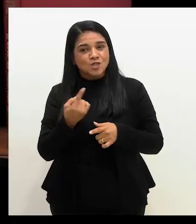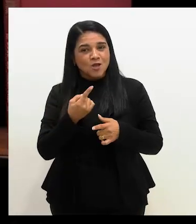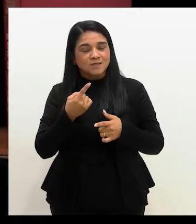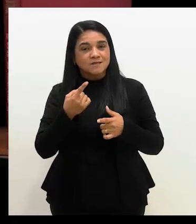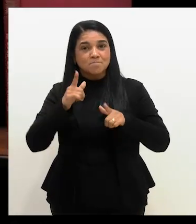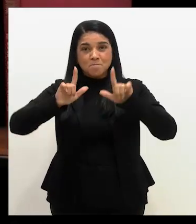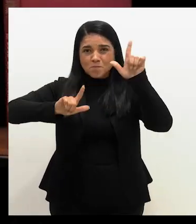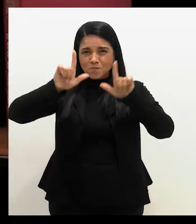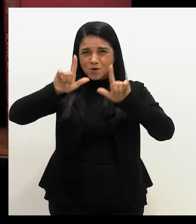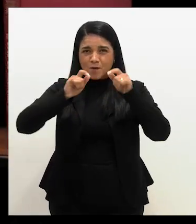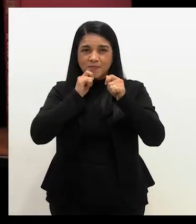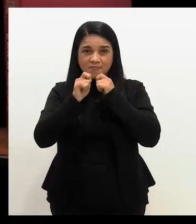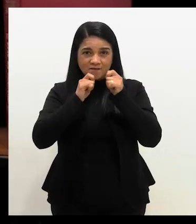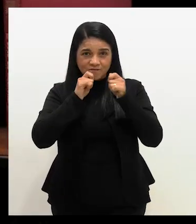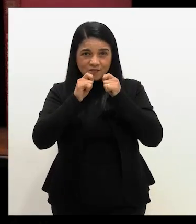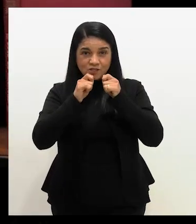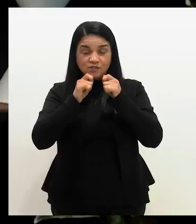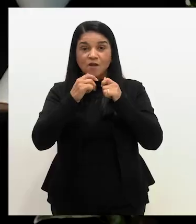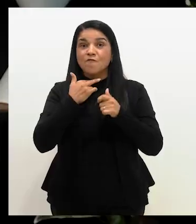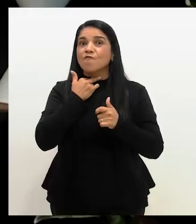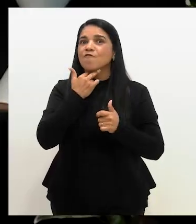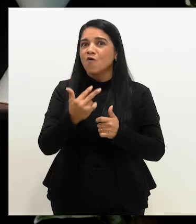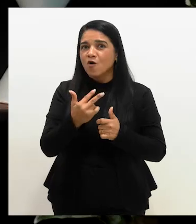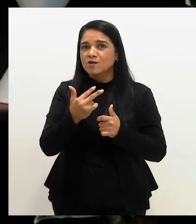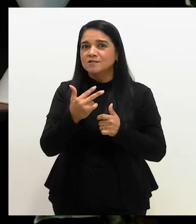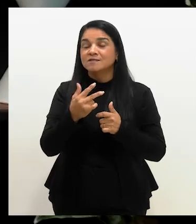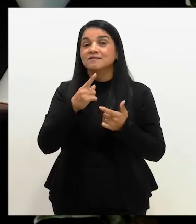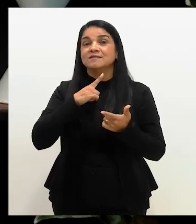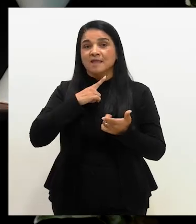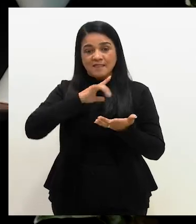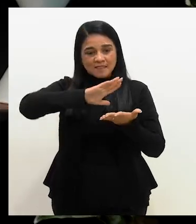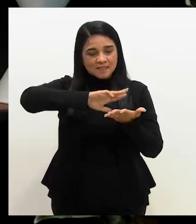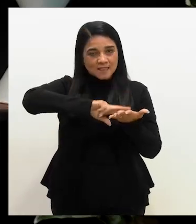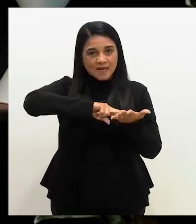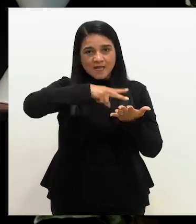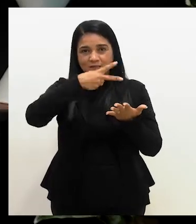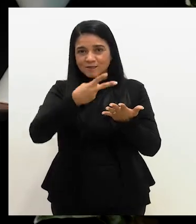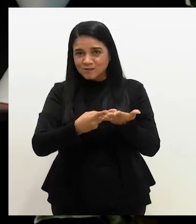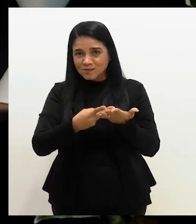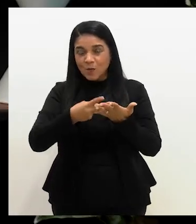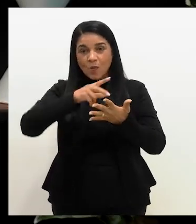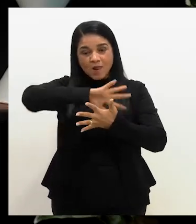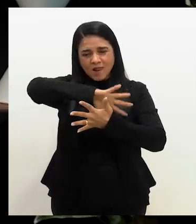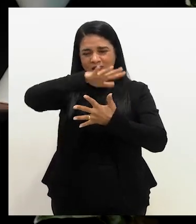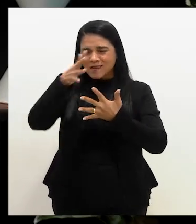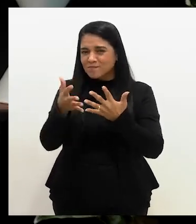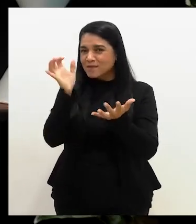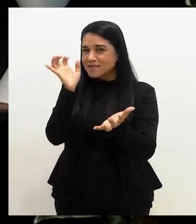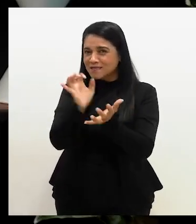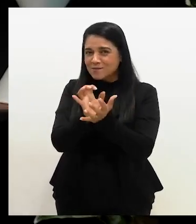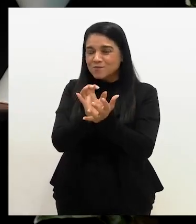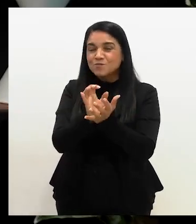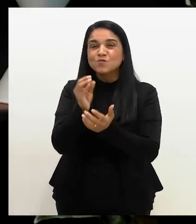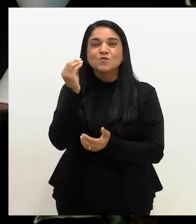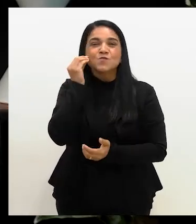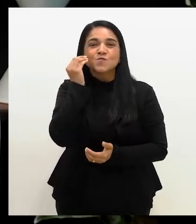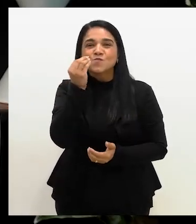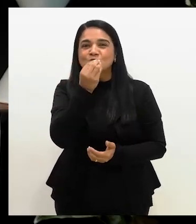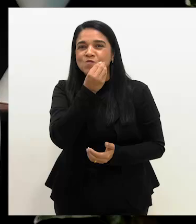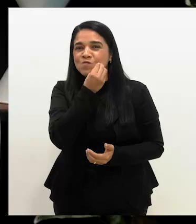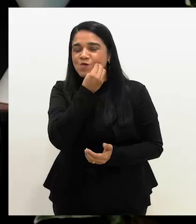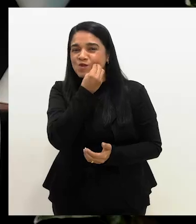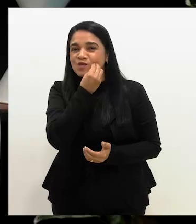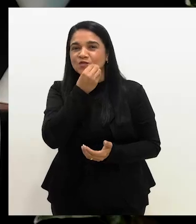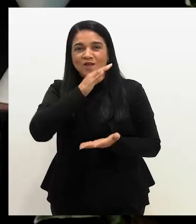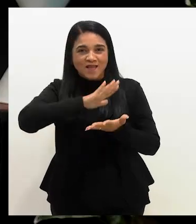enquanto nós estamos fazendo esse programa através da nossa voz, ele é traduzido em Libras por uma equipe, que aliás eu quero mandar um beijo